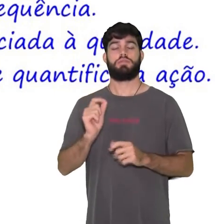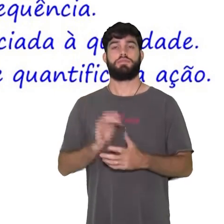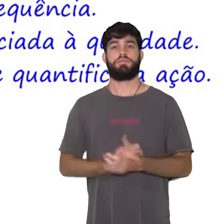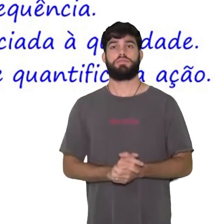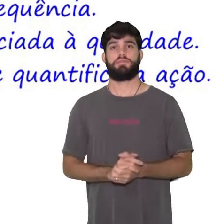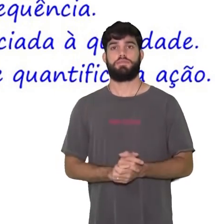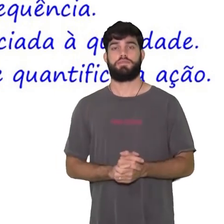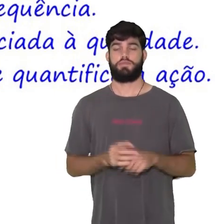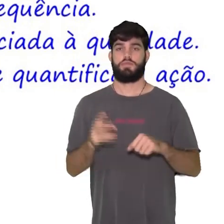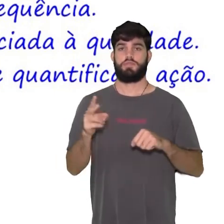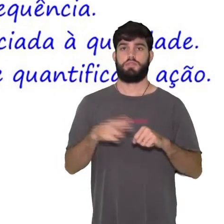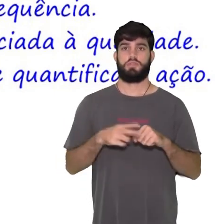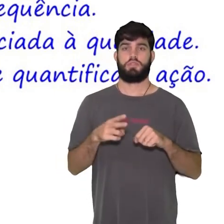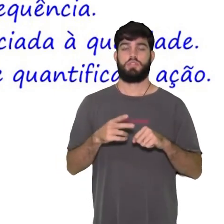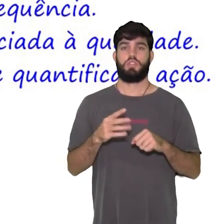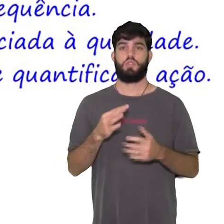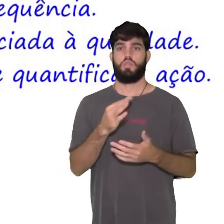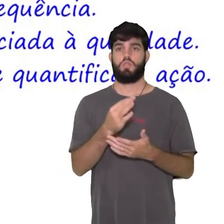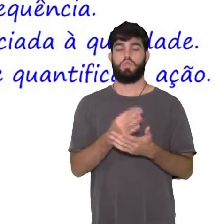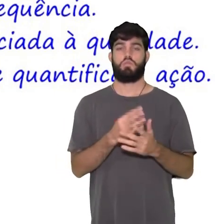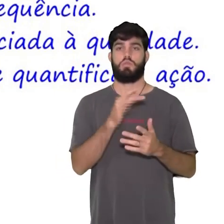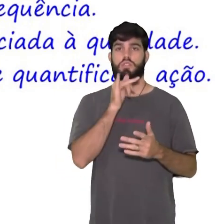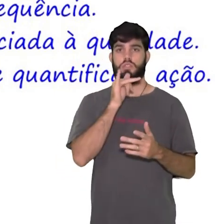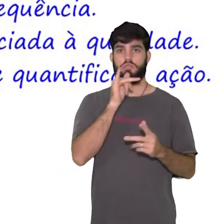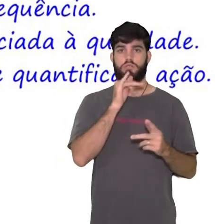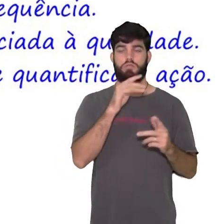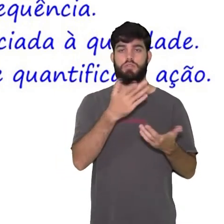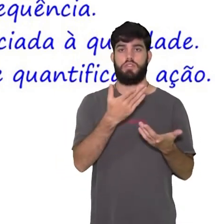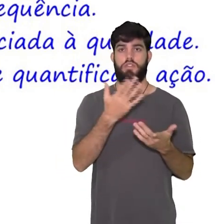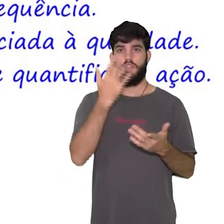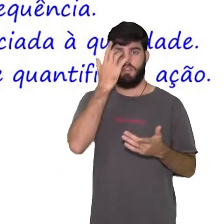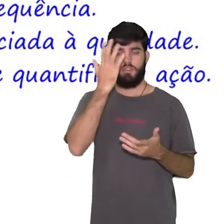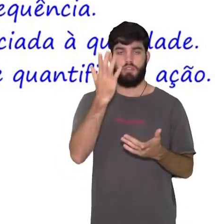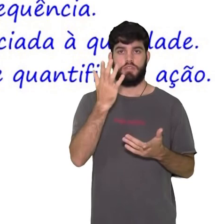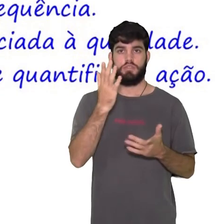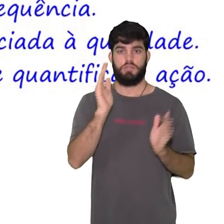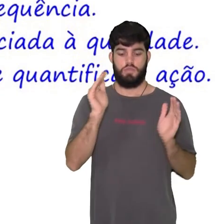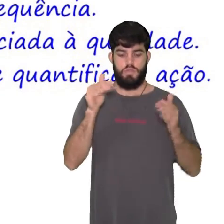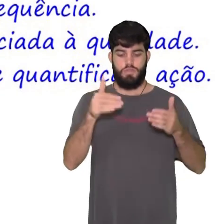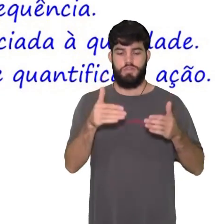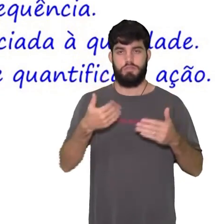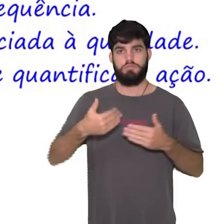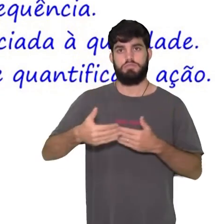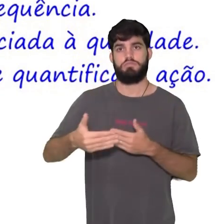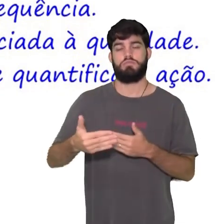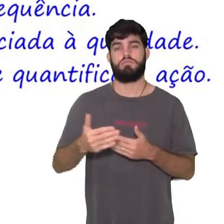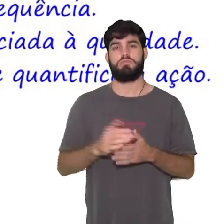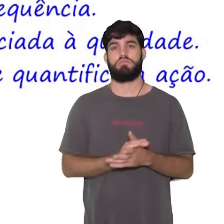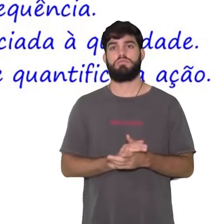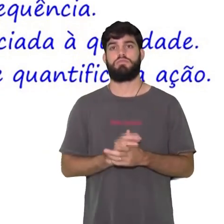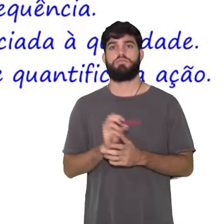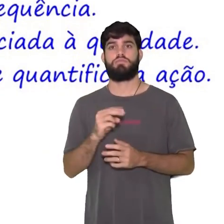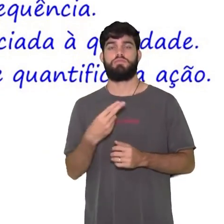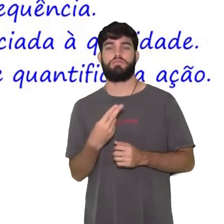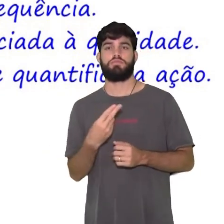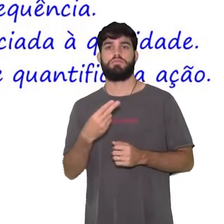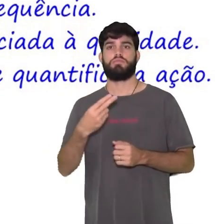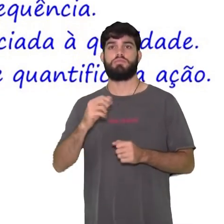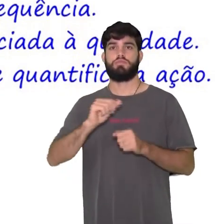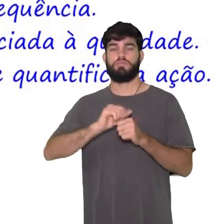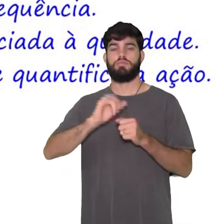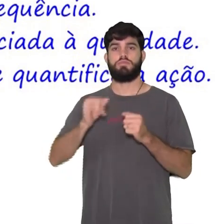quê? Do termo fácil no início do anúncio com foco no processo, ou de adjetivos